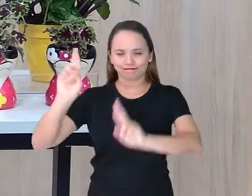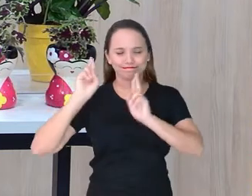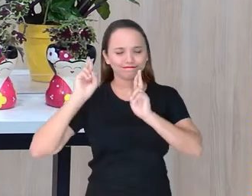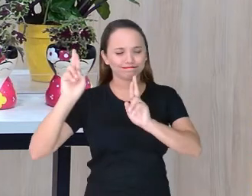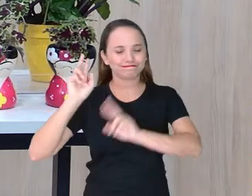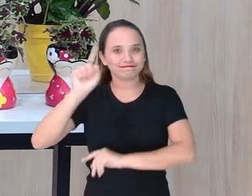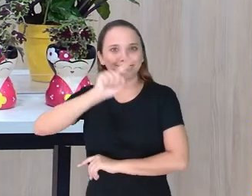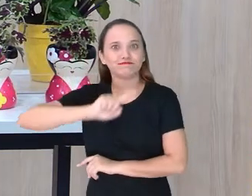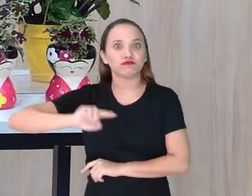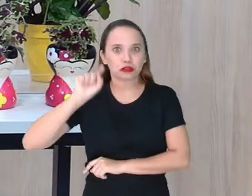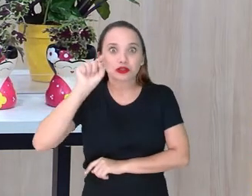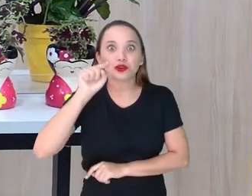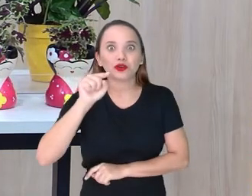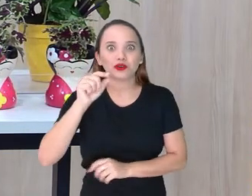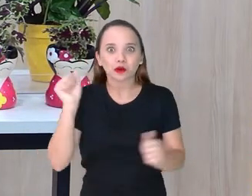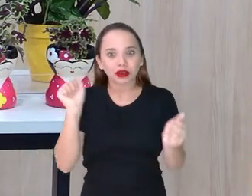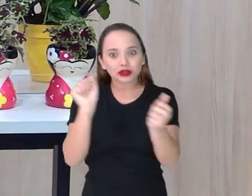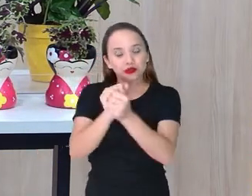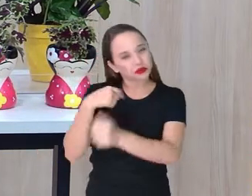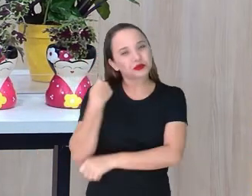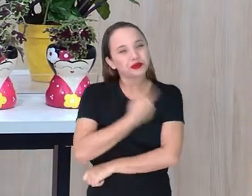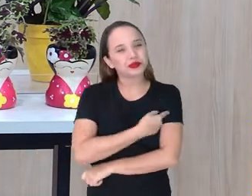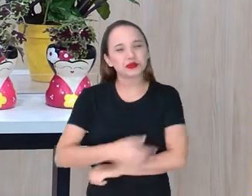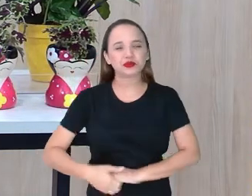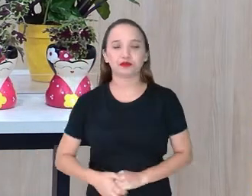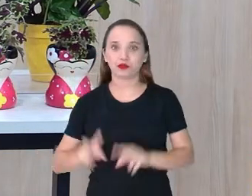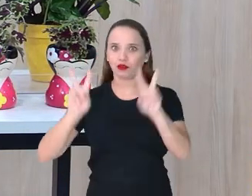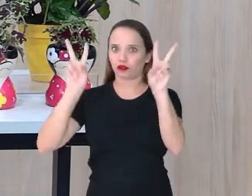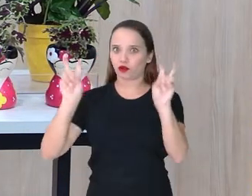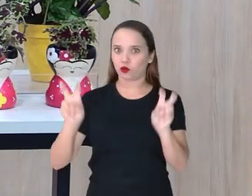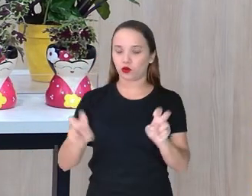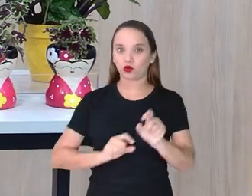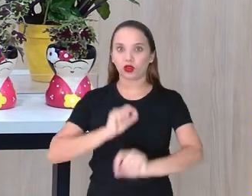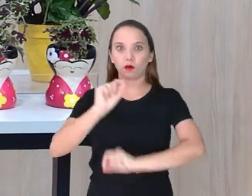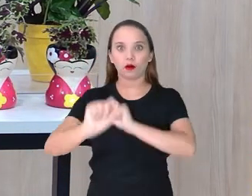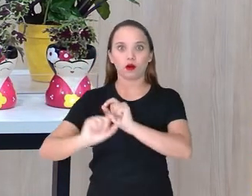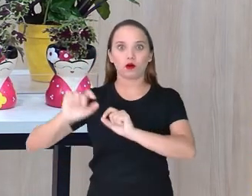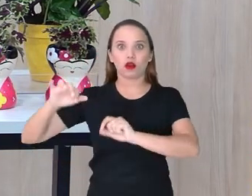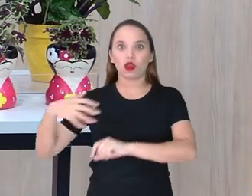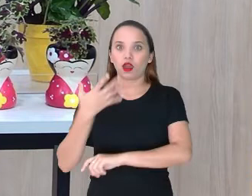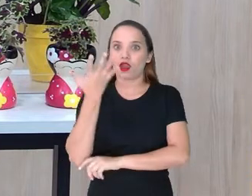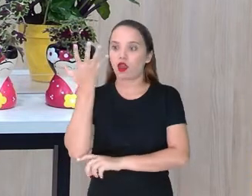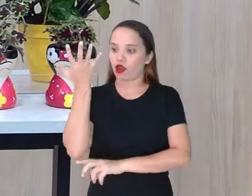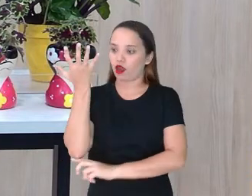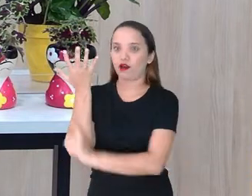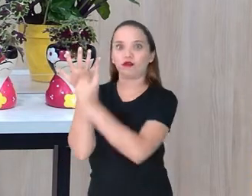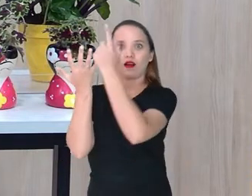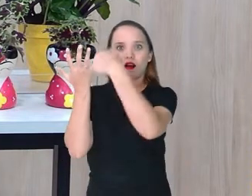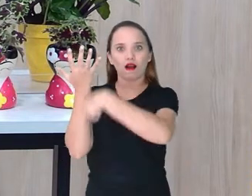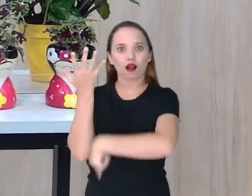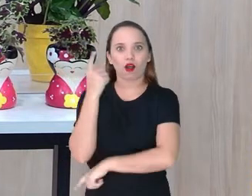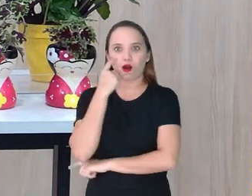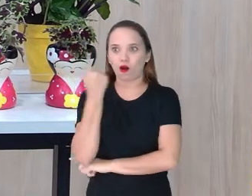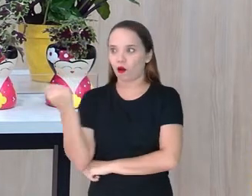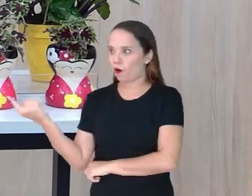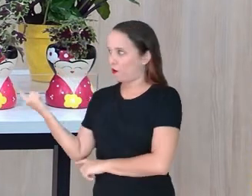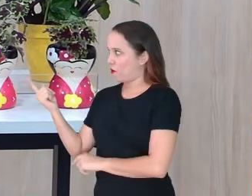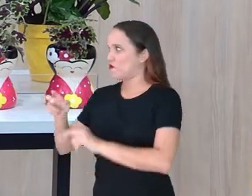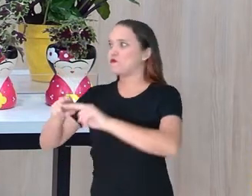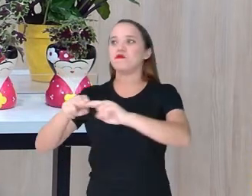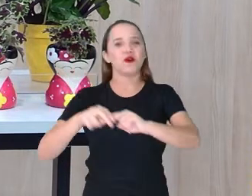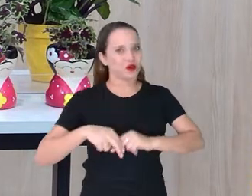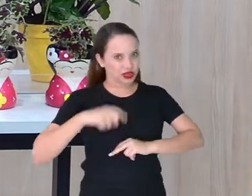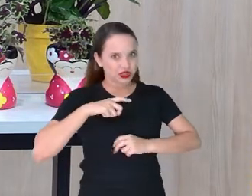aí para nos acompanhar. Então, nosso tema de hoje é sobre a fotossíntese, né? Por isso que está uma mesa aqui recheada